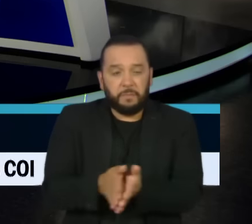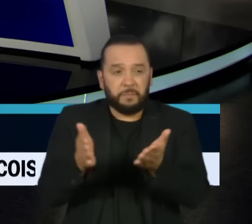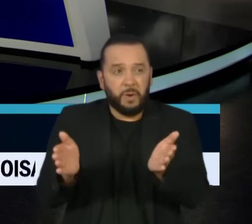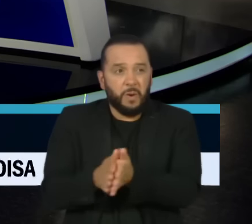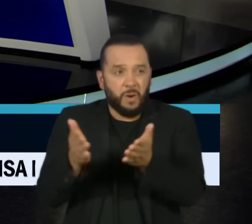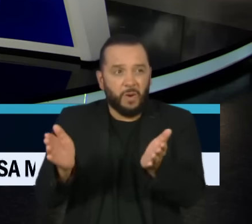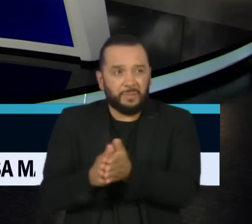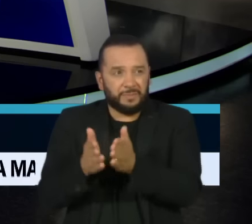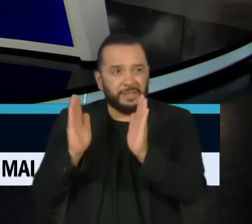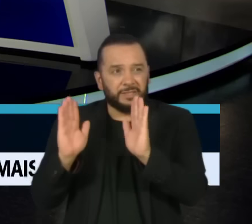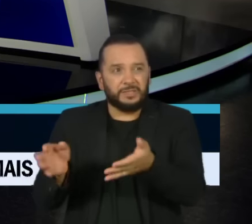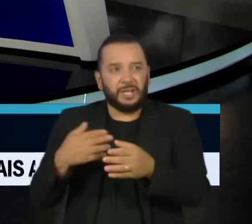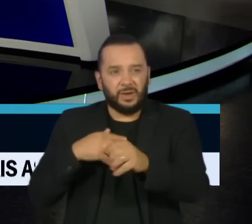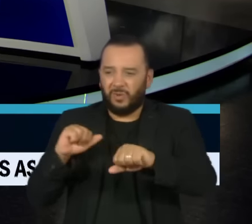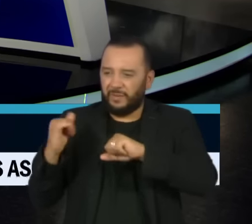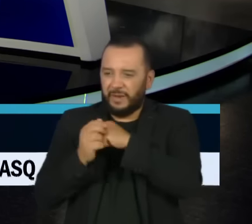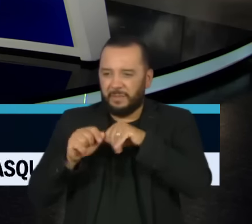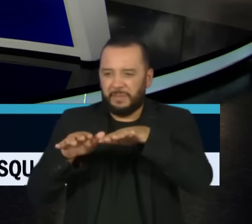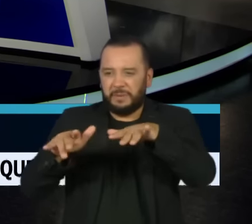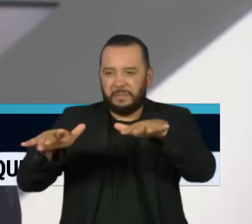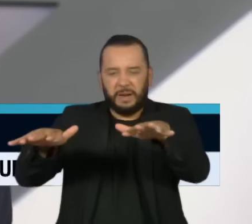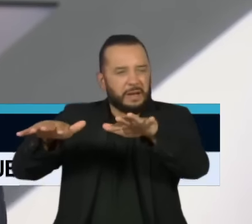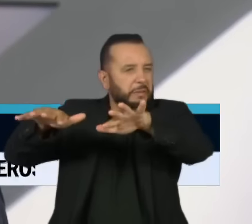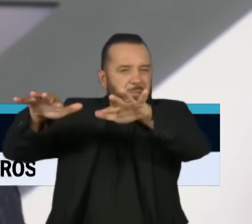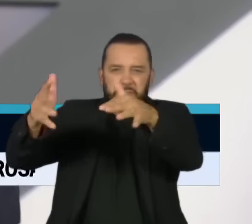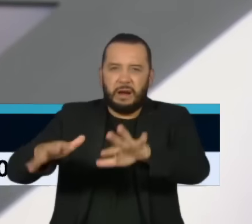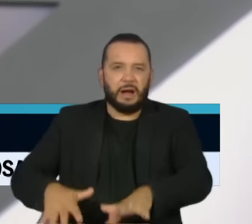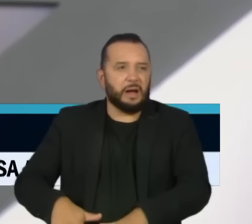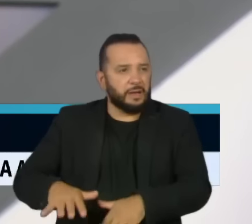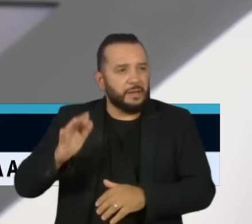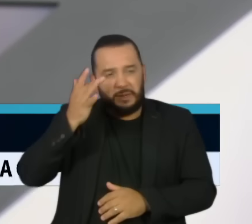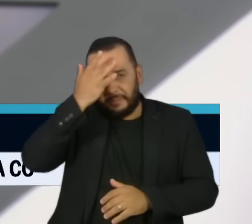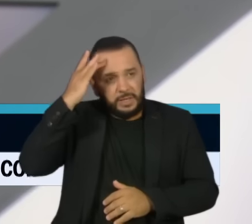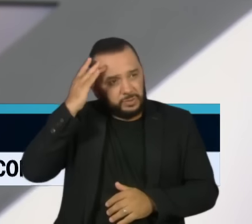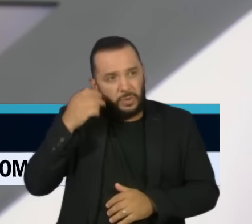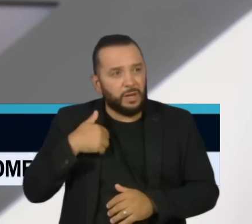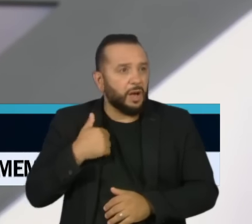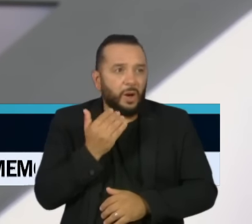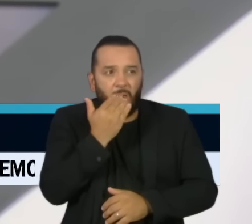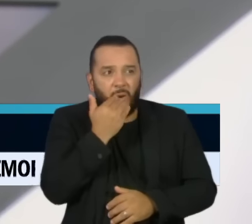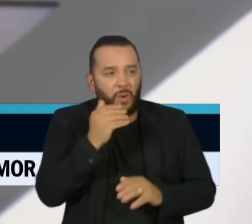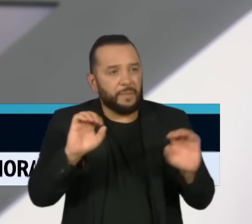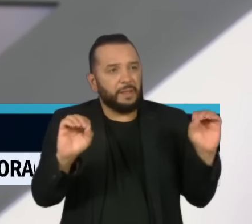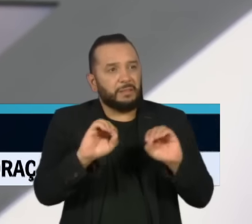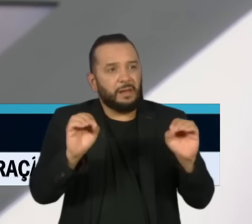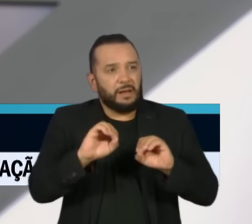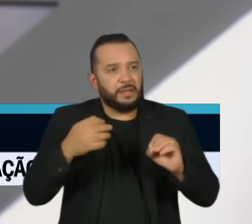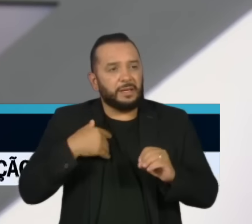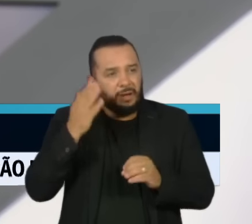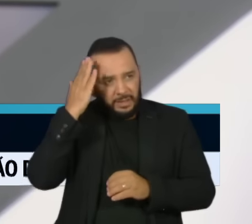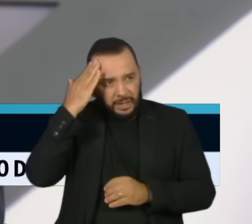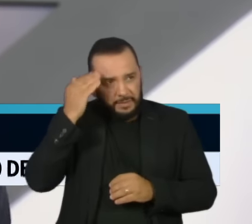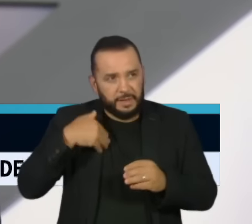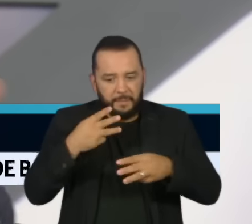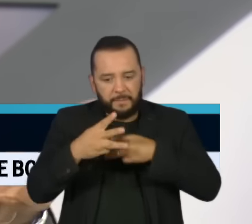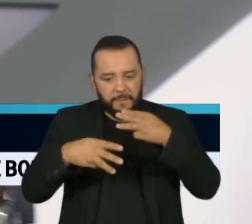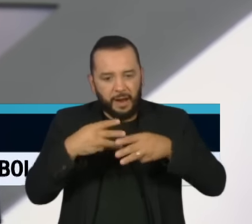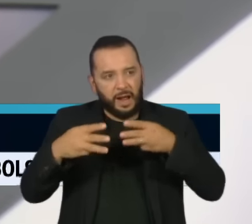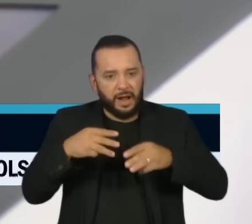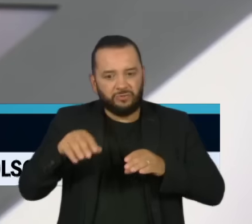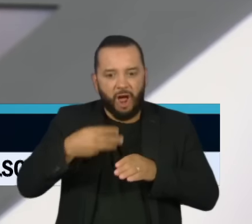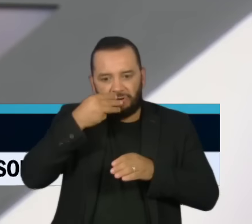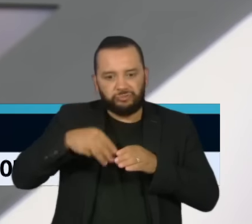strike. Né? Tem pessoas que não estão conseguindo sequer comer um miojo, quanto mais comer carne. Né? E não vão ter possibilidade de fazer isso. Agora, o que